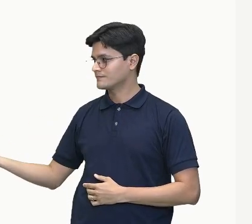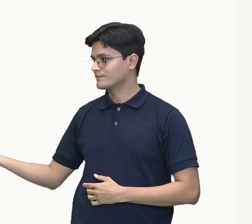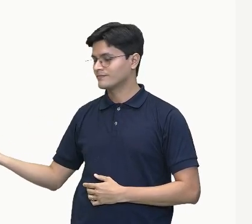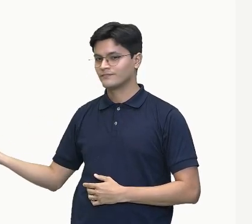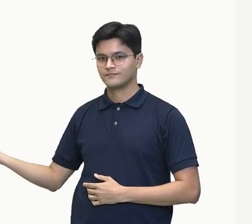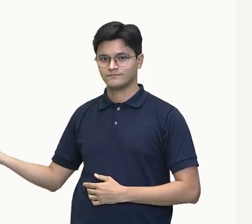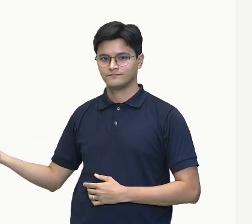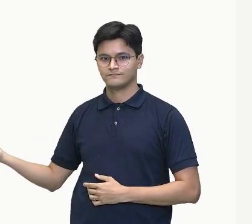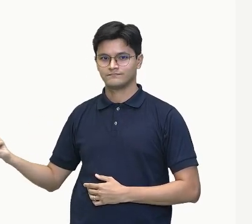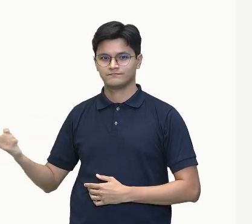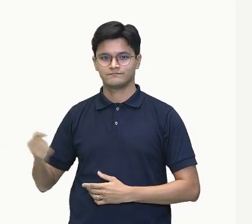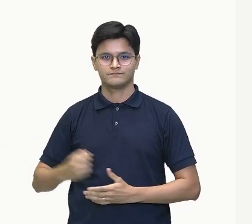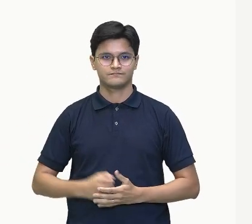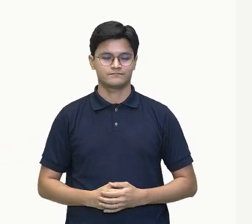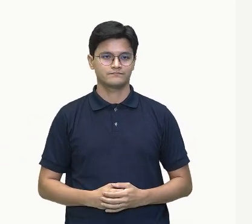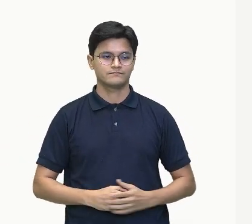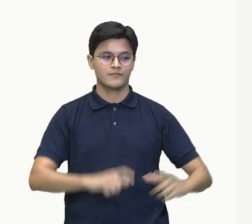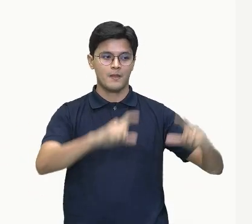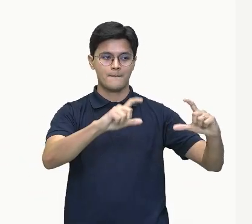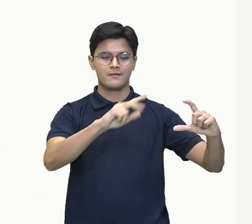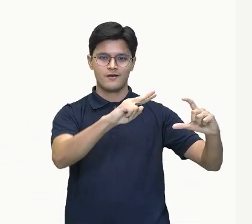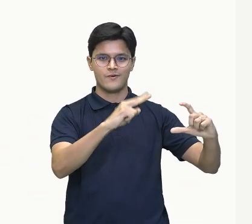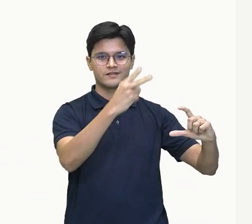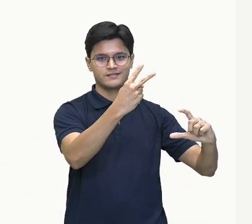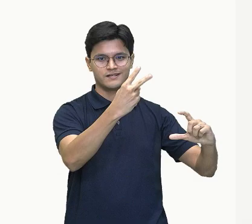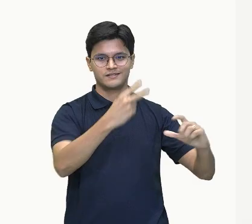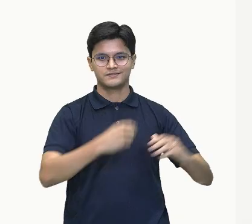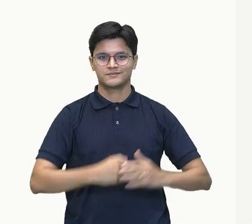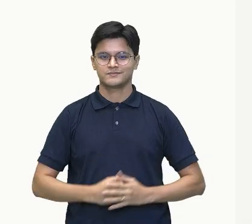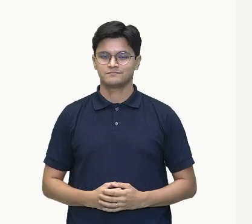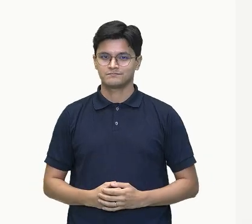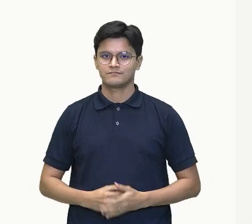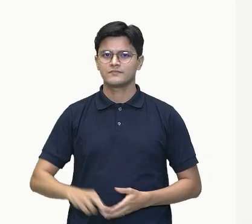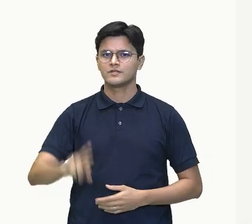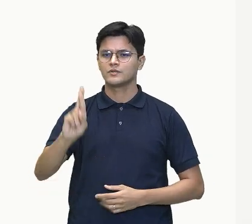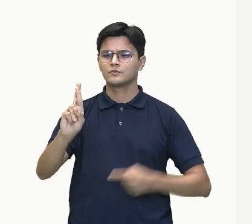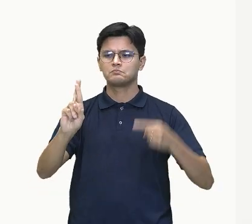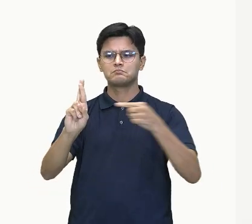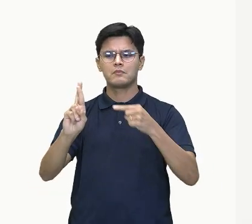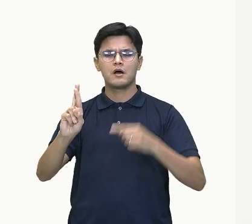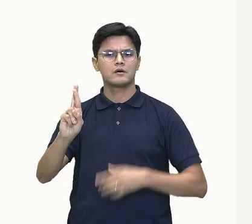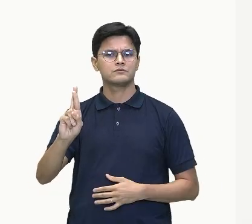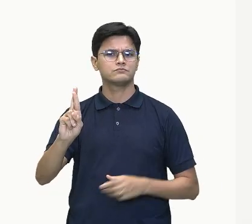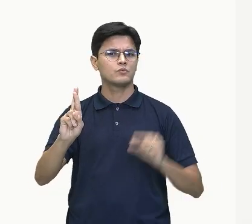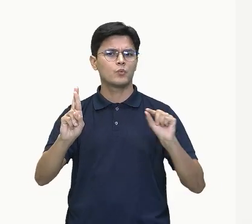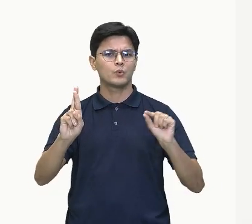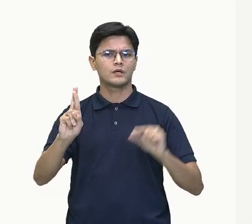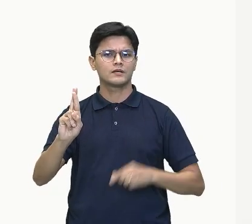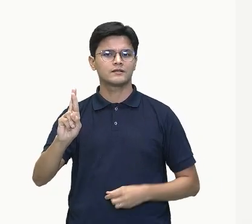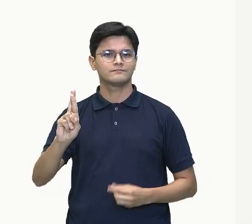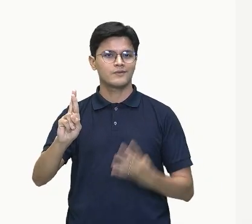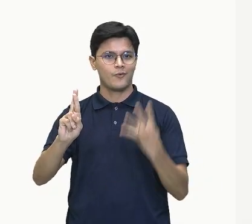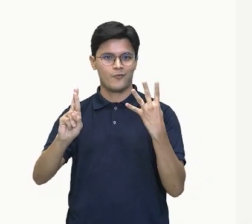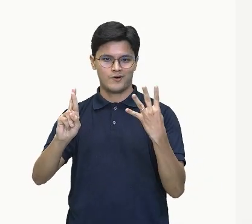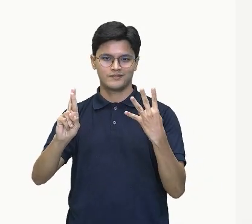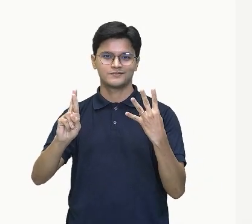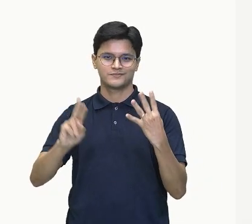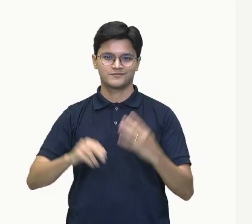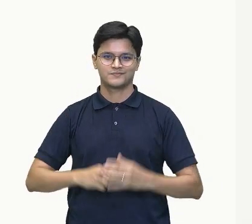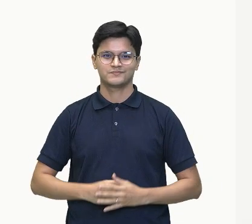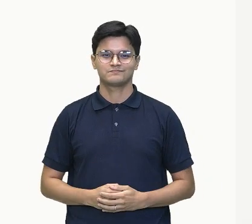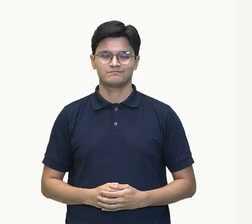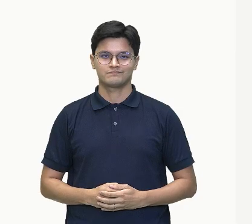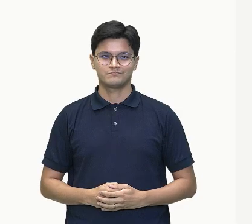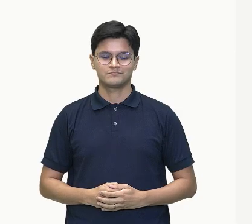fecha parênteses, quadrado, e a medida do raio, que é 4, vai vir justamente no